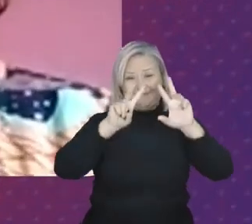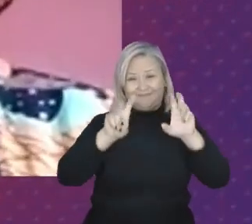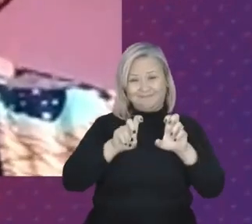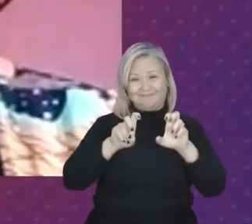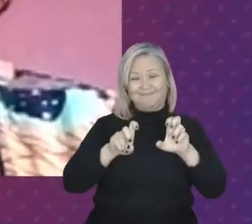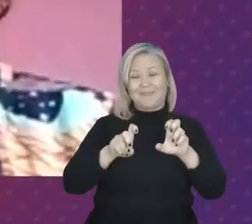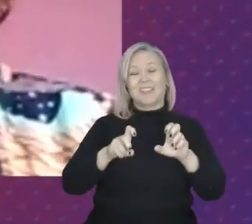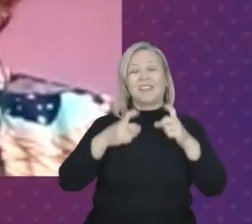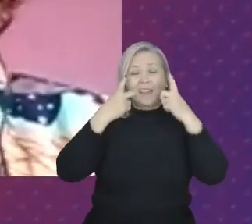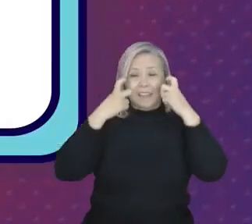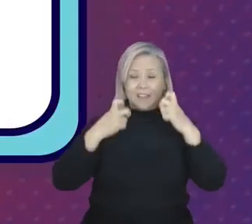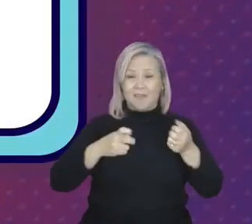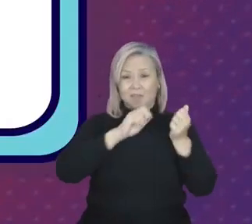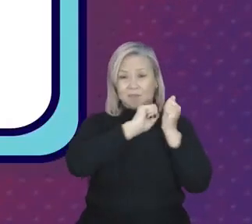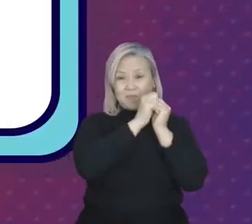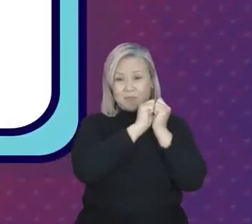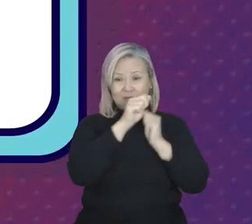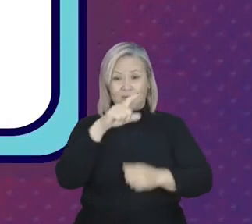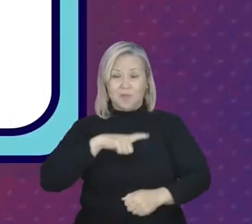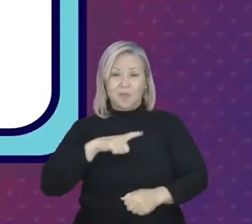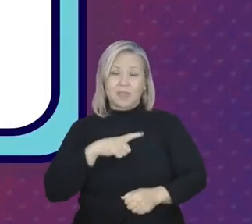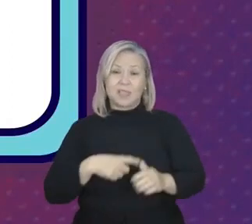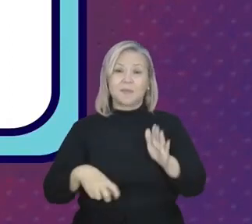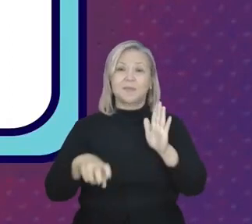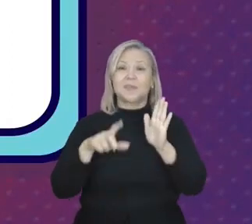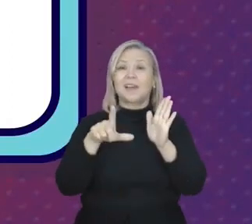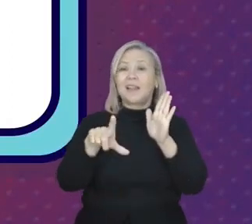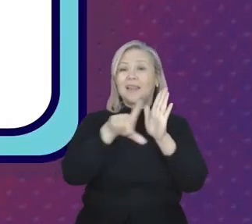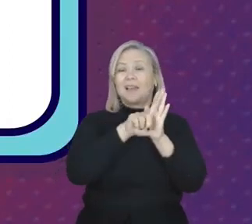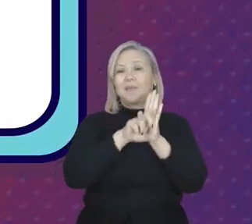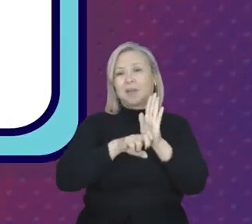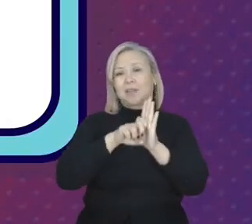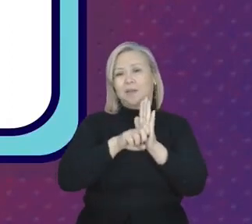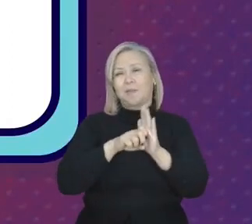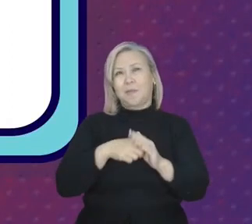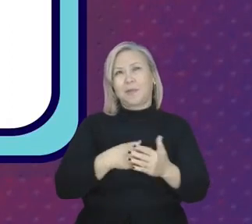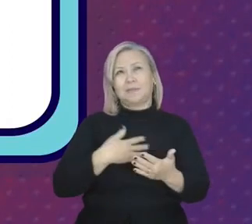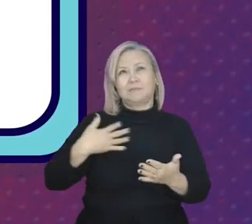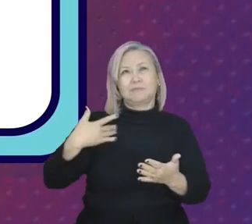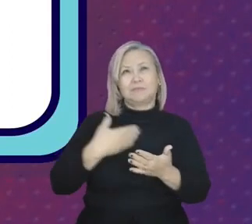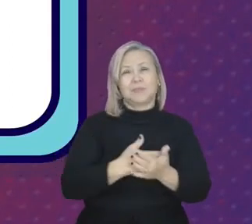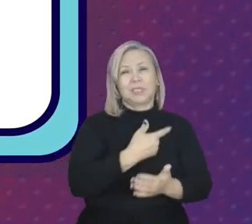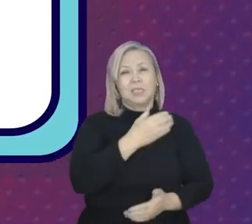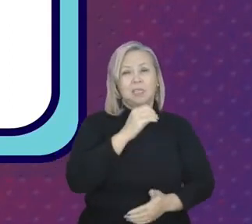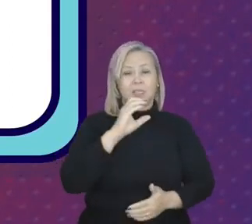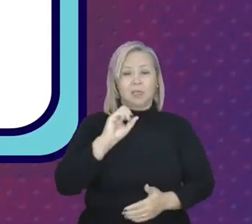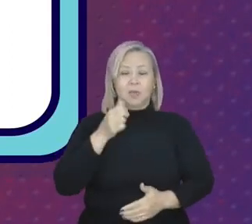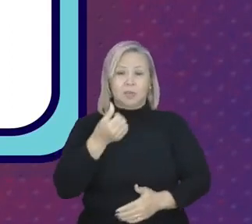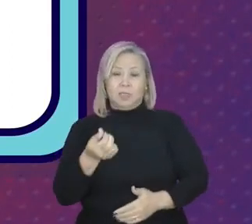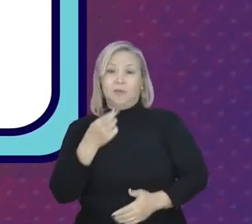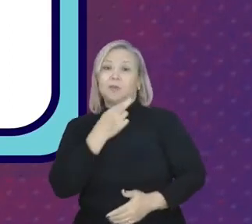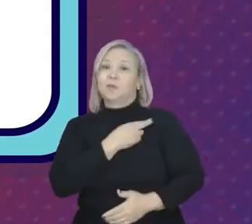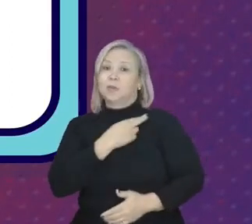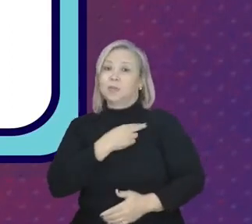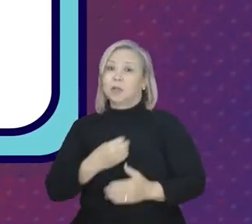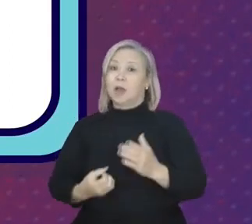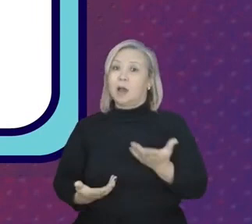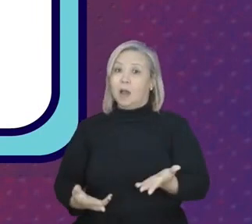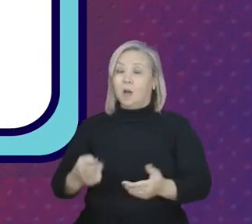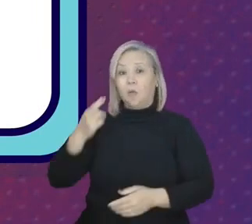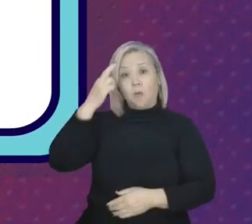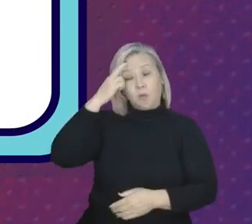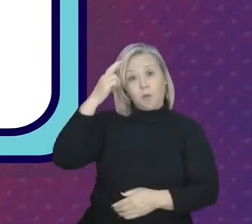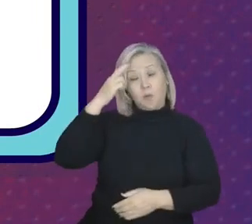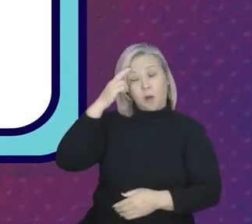nós vamos ter é a Lei Maria da Penha, que, a partir de 2006, vai passar a responsabilizar o autor da violência pela